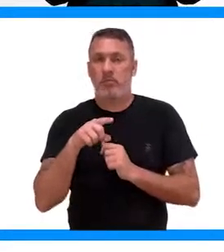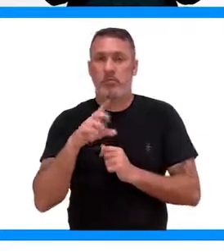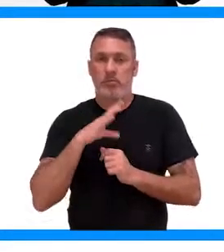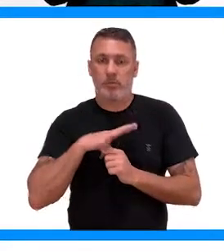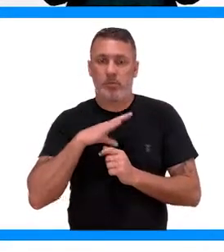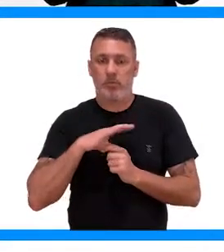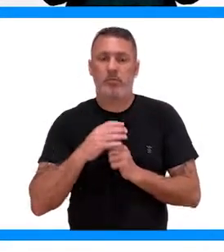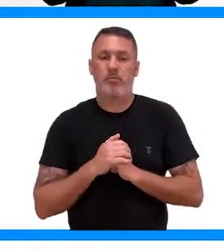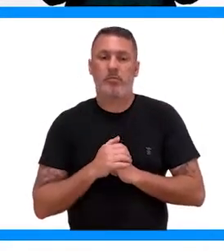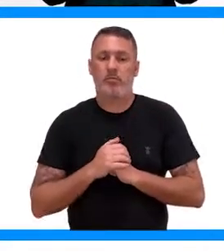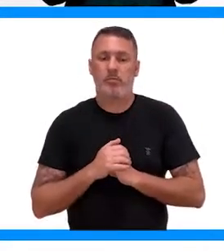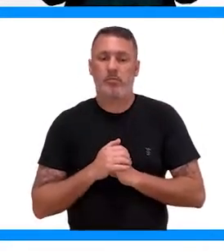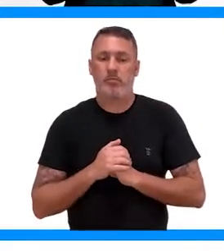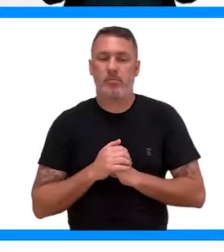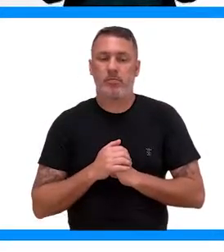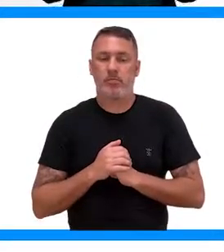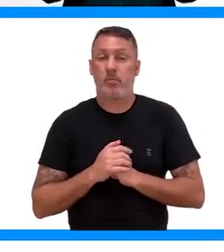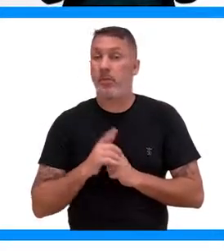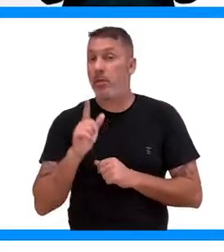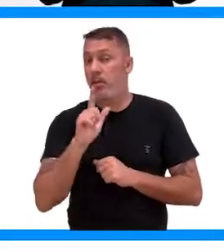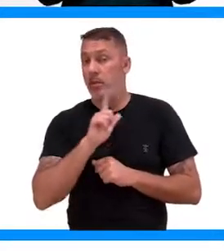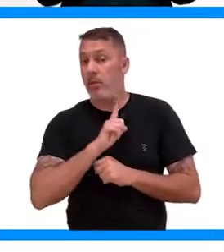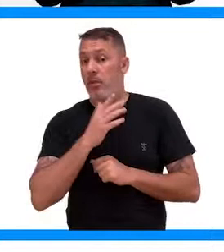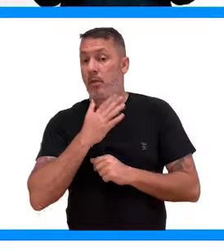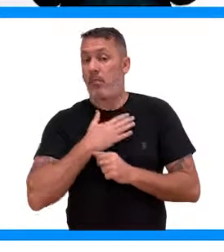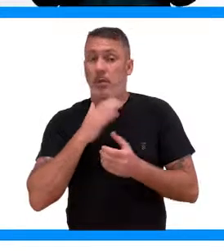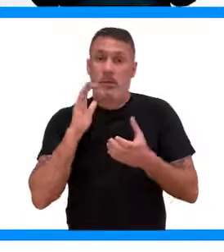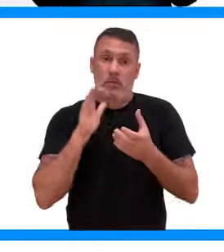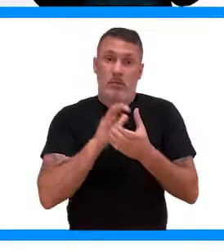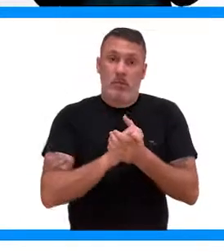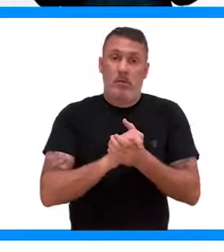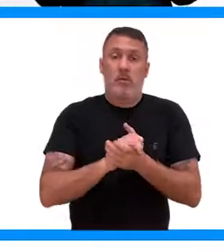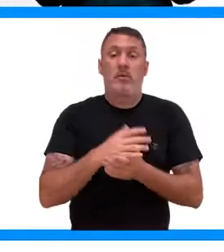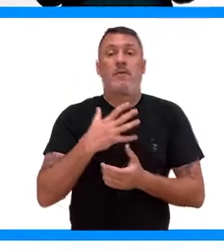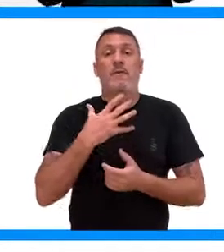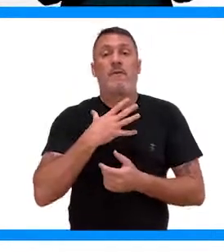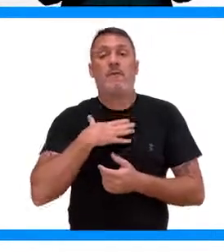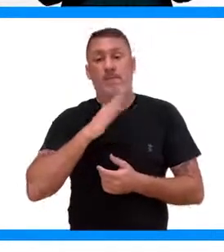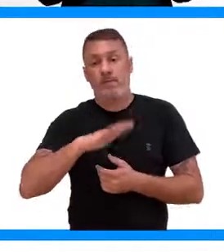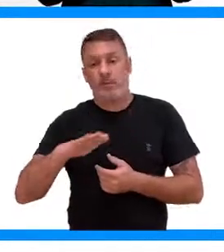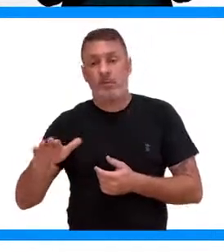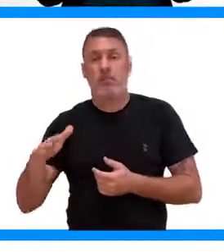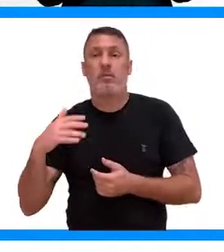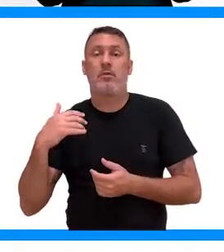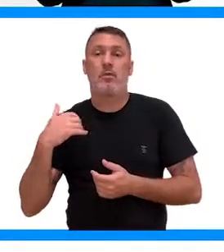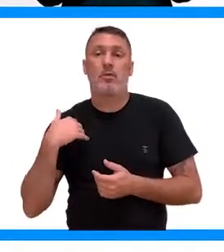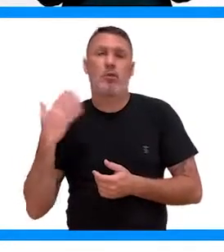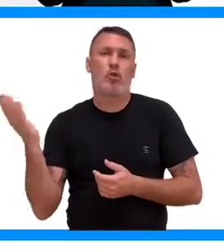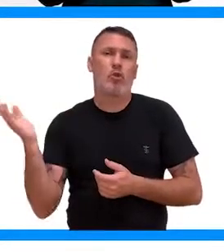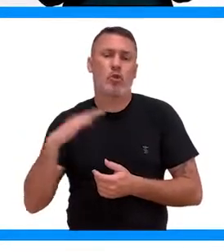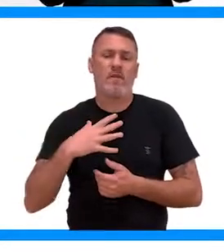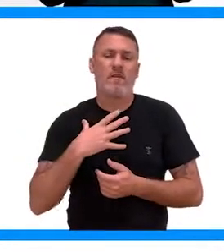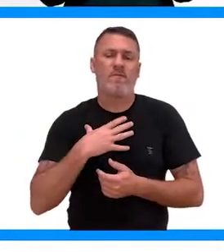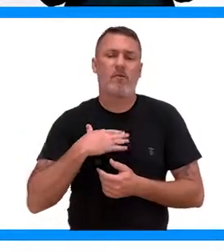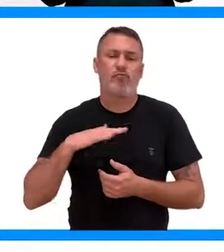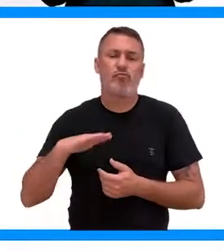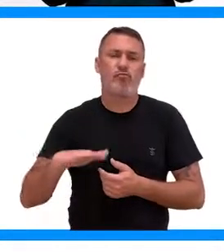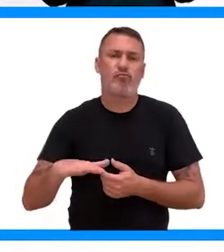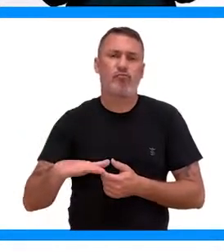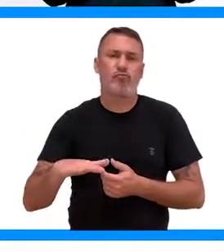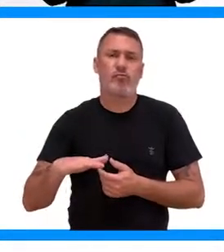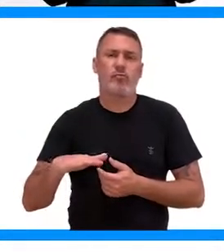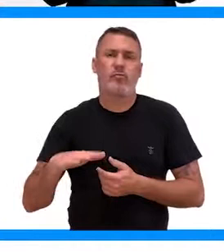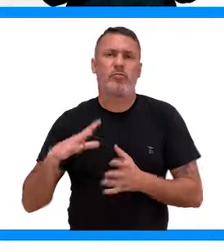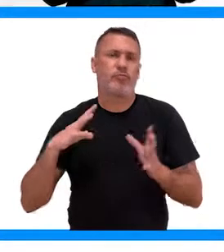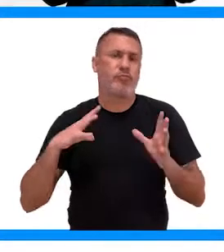de mi México querido. Tenho minha esposa e meus filhos, que eu os trouxe muito pequenos,